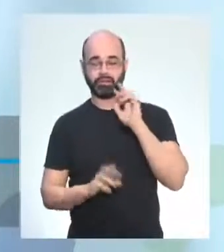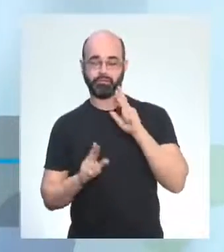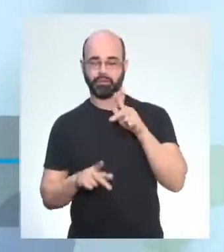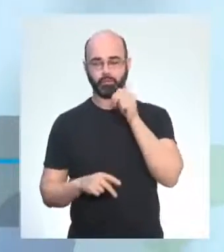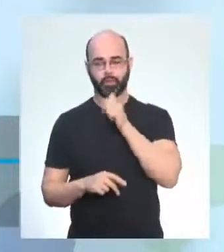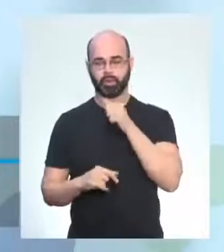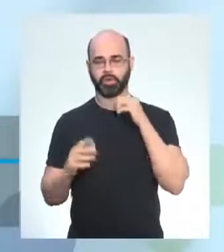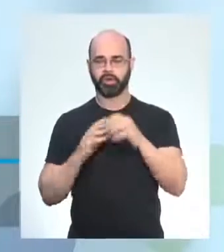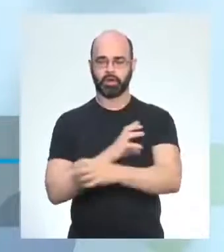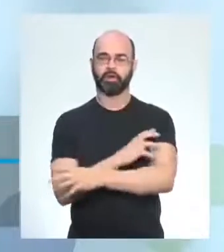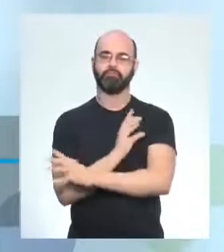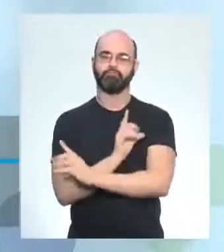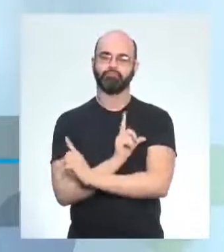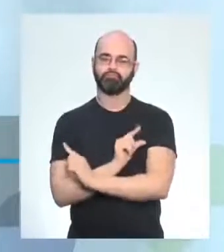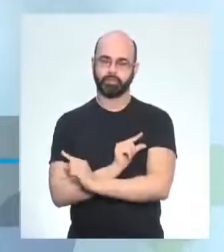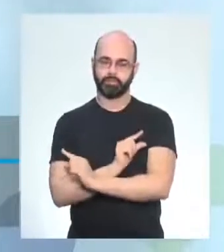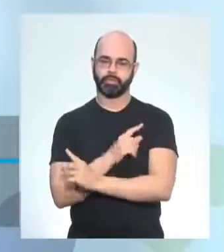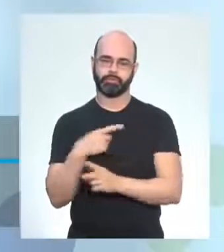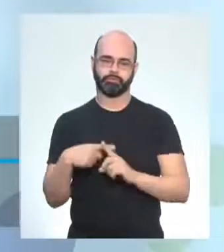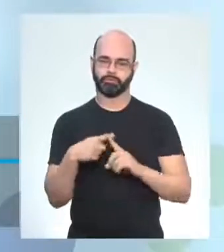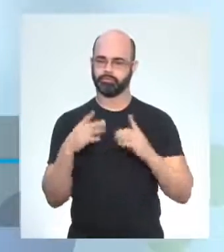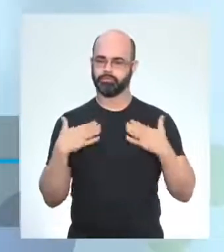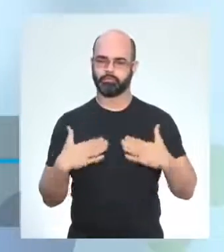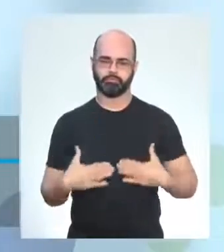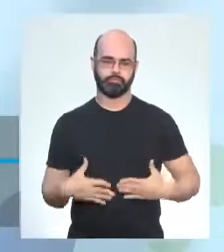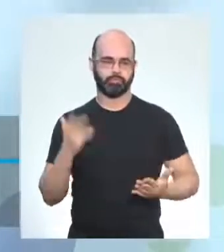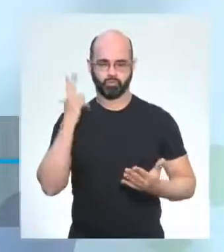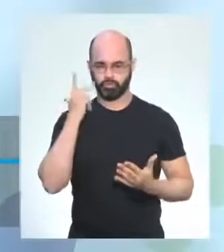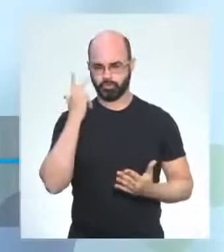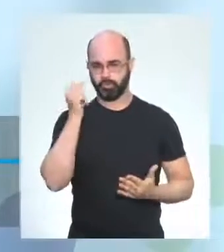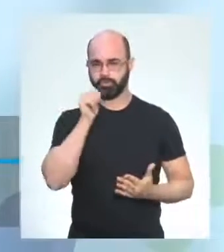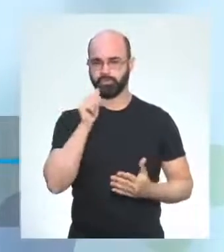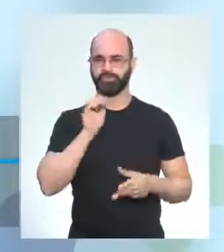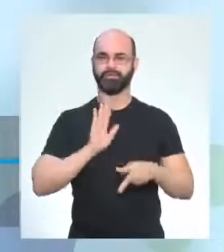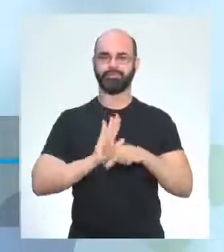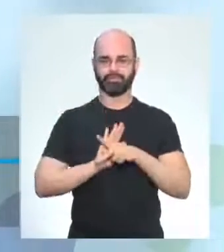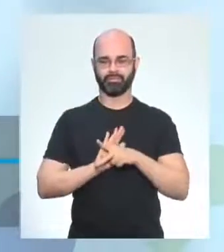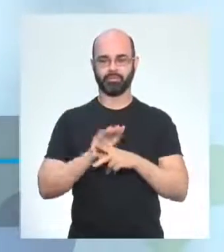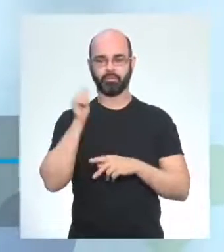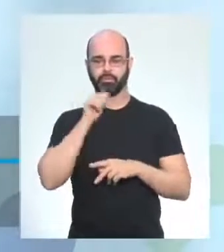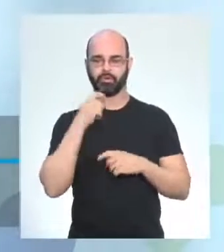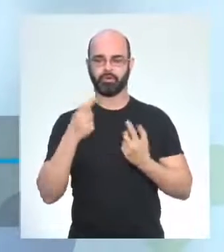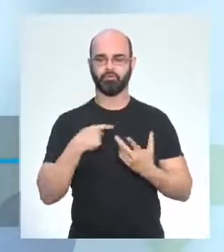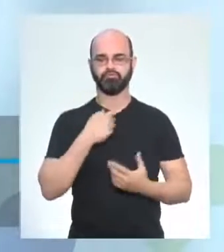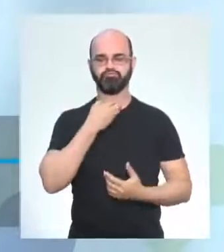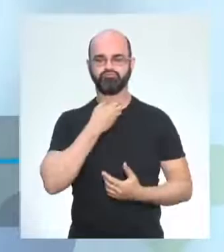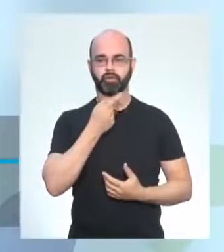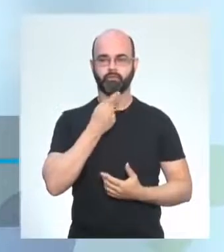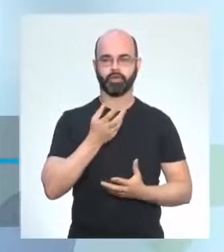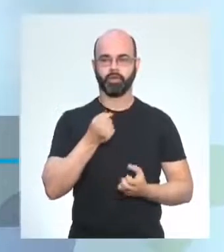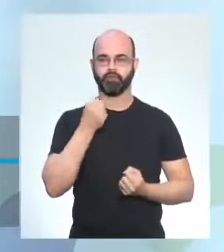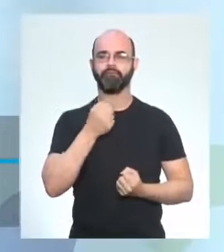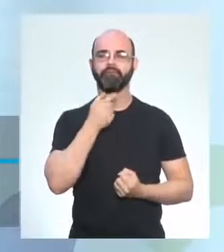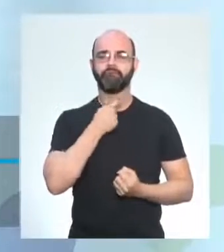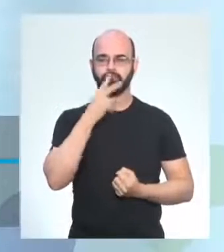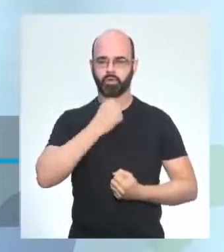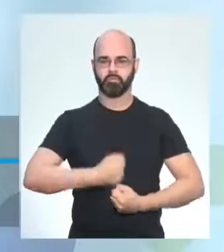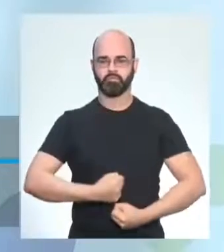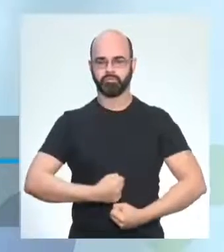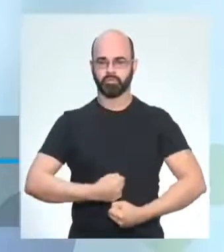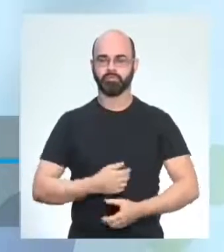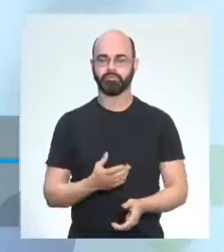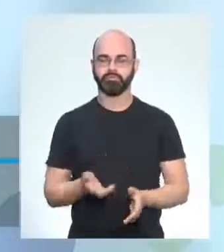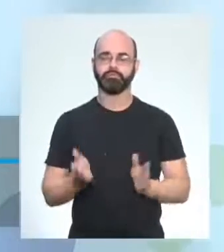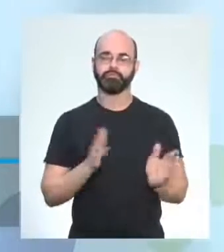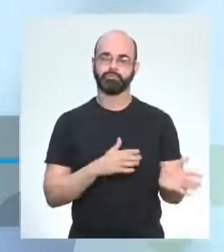menos músculo, né, isso faz parte da fisiologia dela. Aí a gente vê aí mulheres falando grosso, musculosas, etc. E